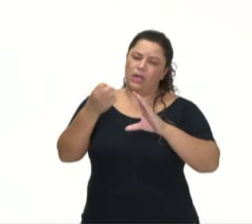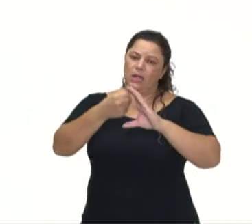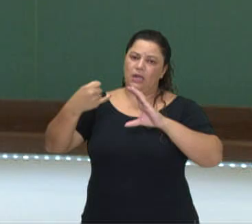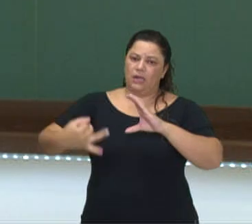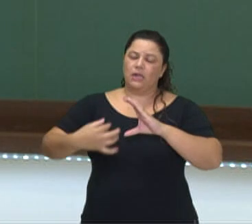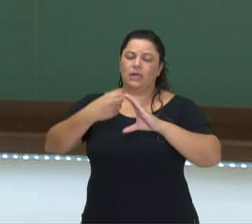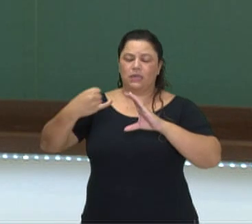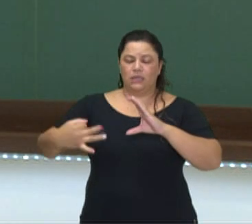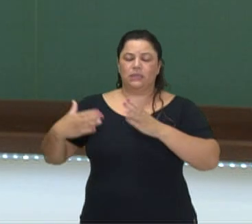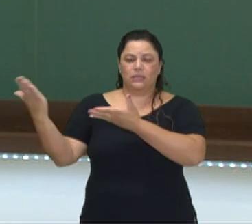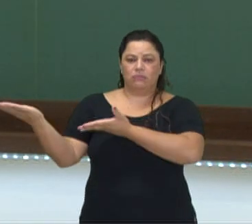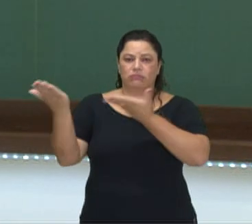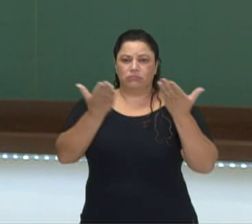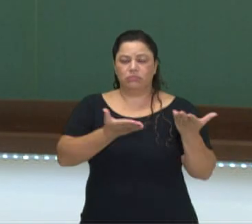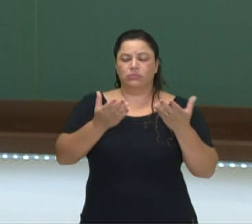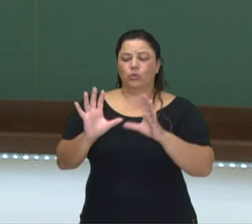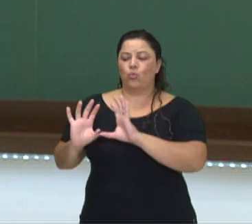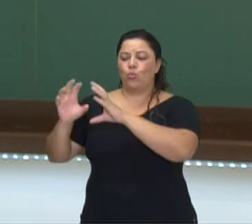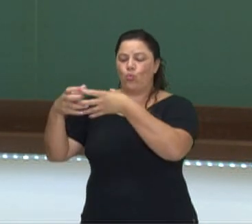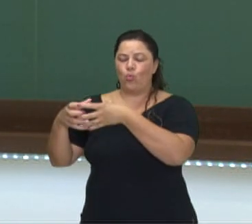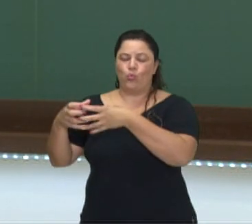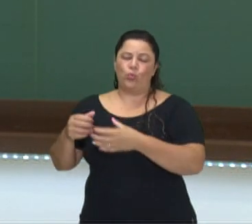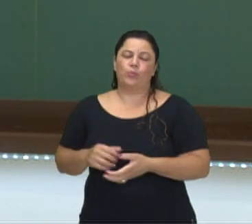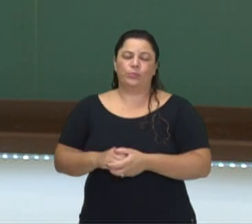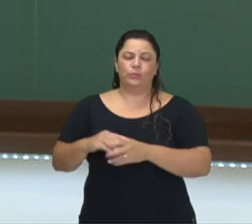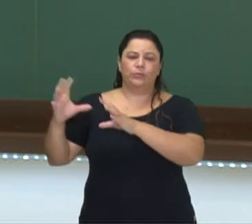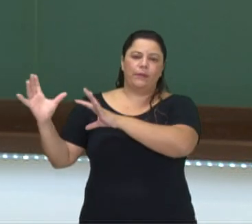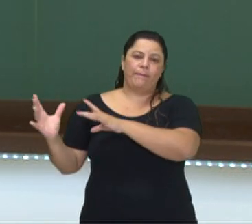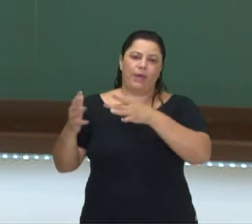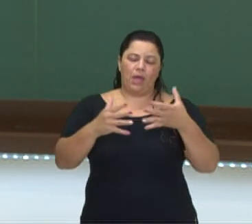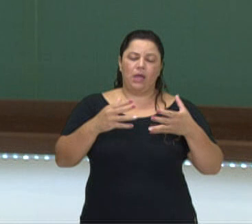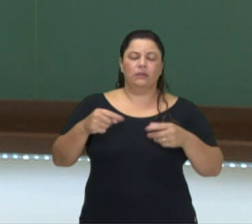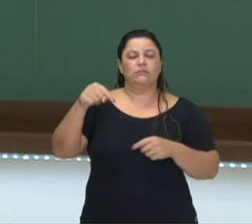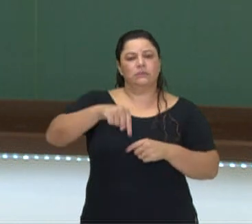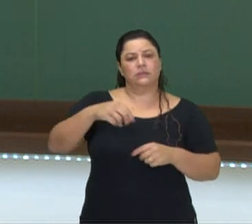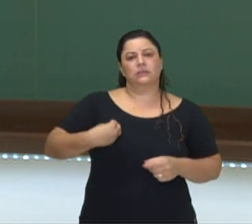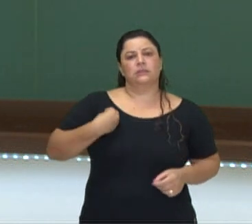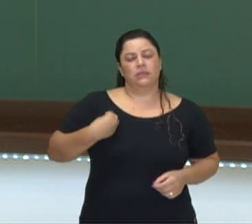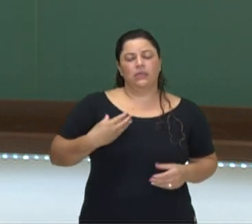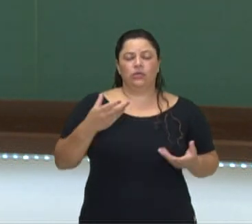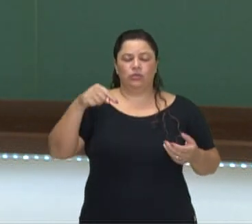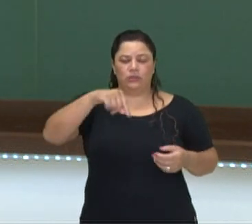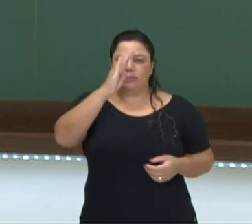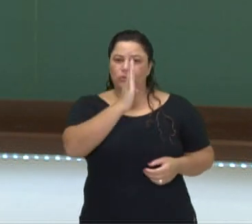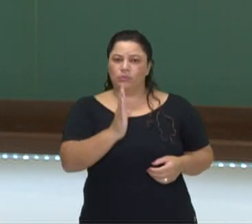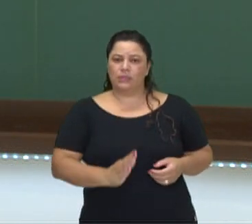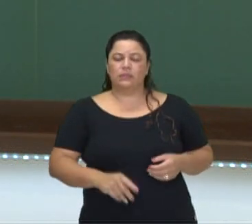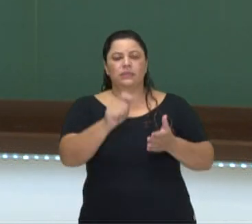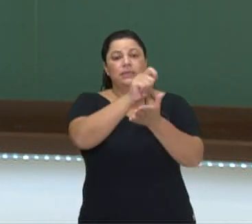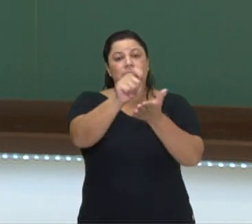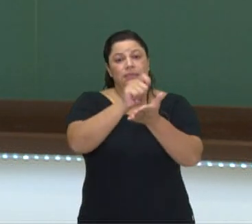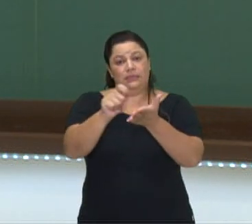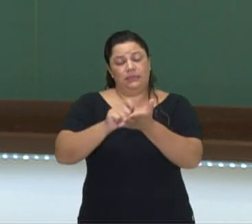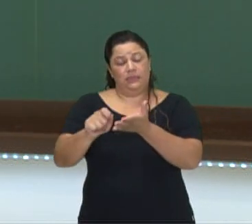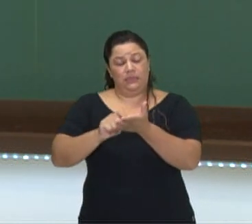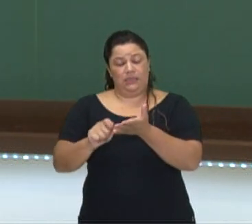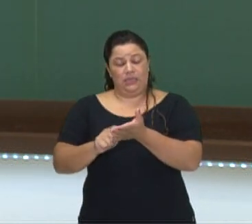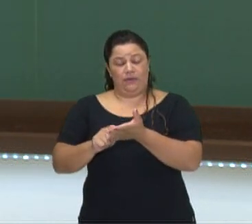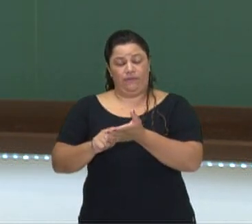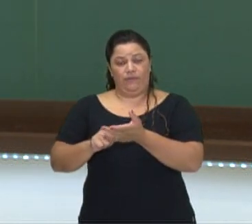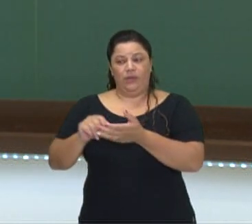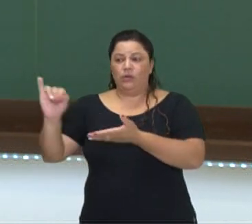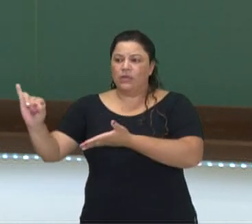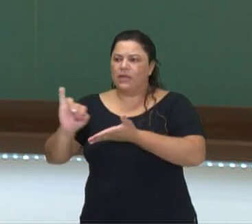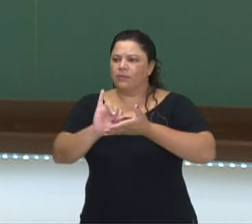características trazidas por alguns grupos étnicos, né, presentes em nosso país, escreva algumas contribuições desses povos. Você